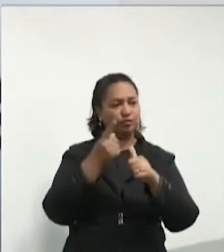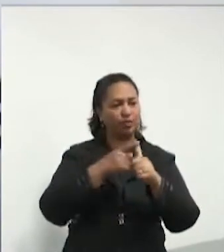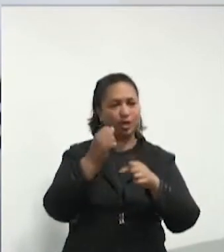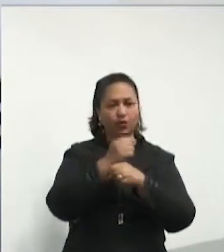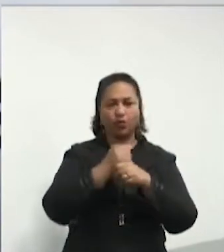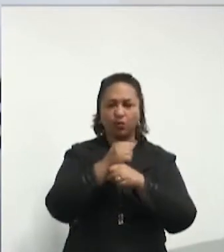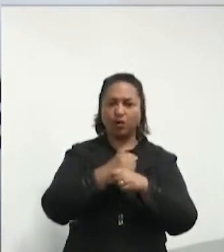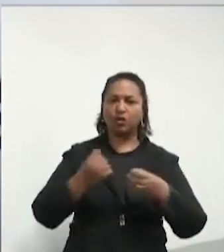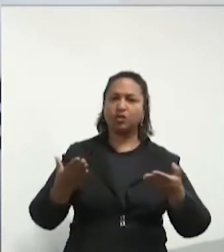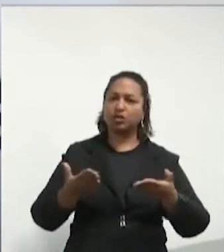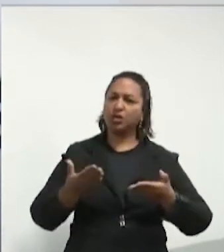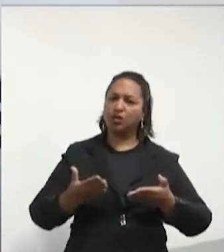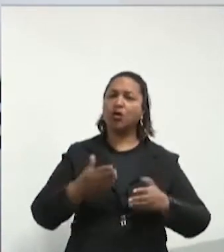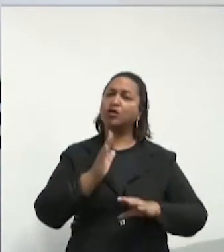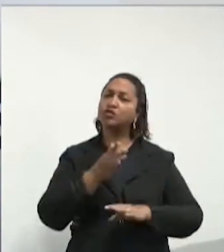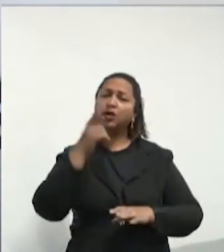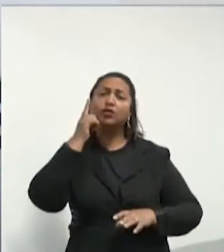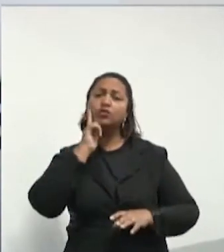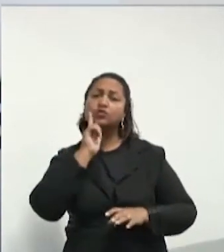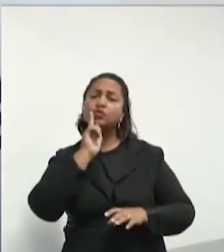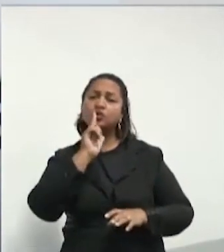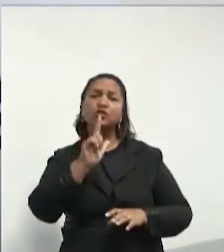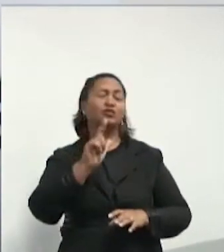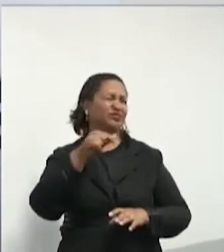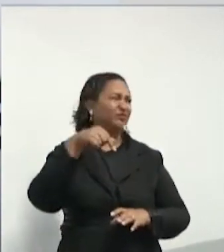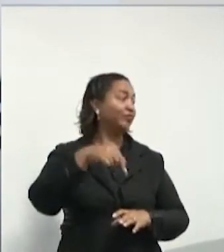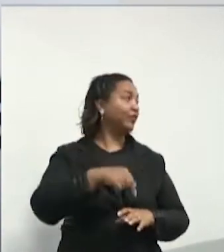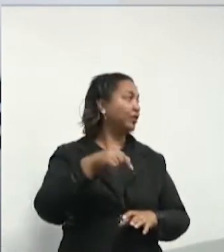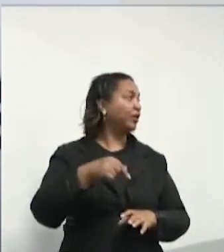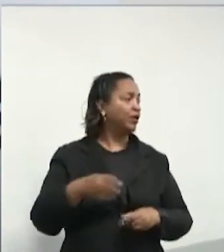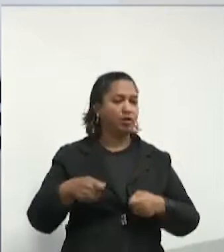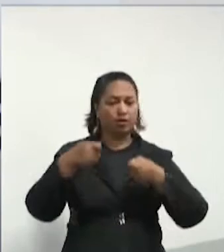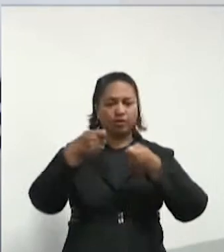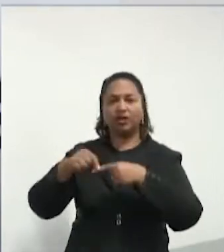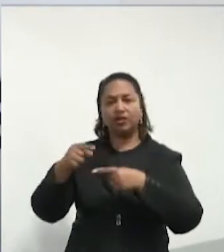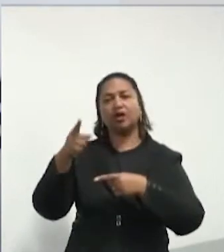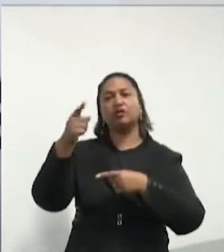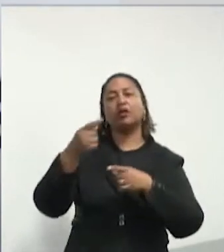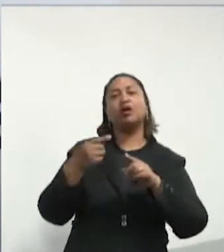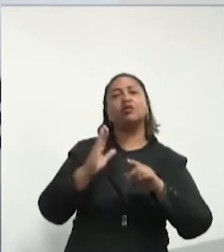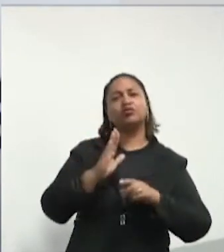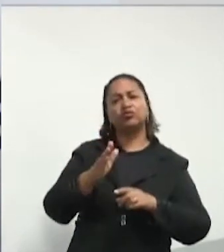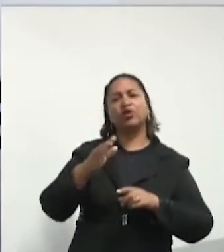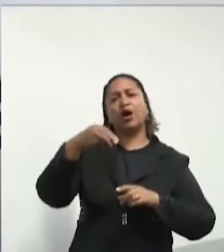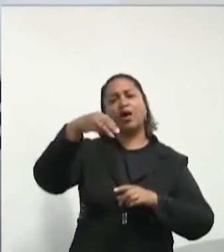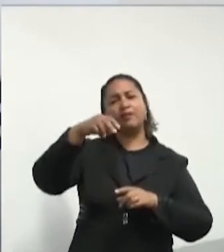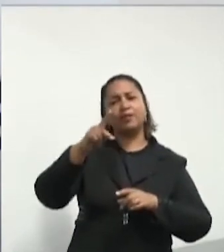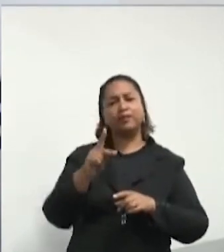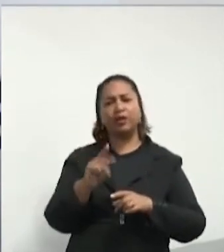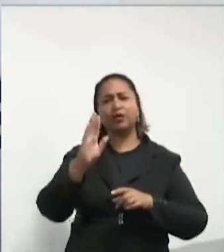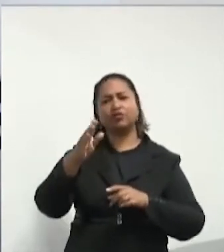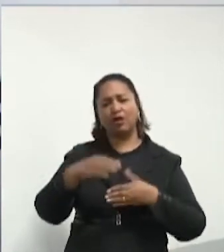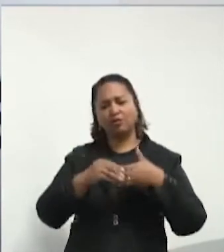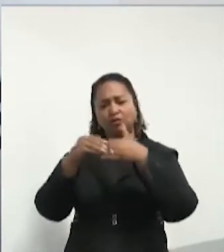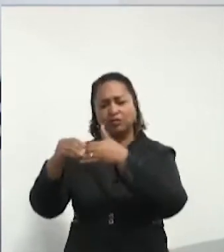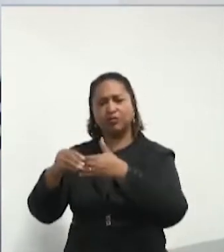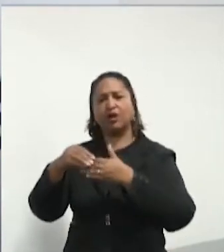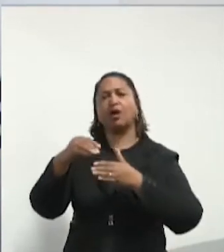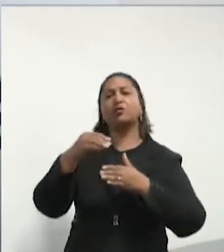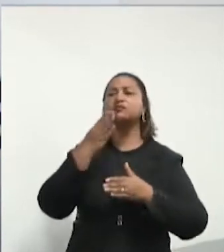já conseguiu aqui a instalação do ponto eletrônico e que os parlamentares também